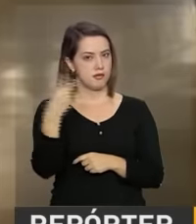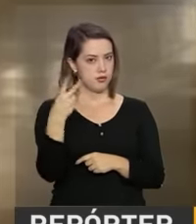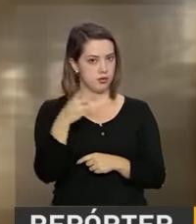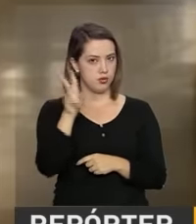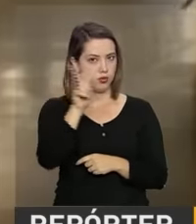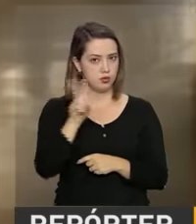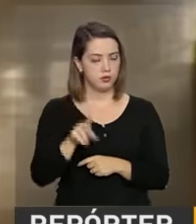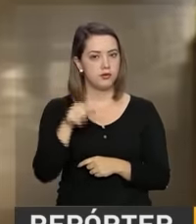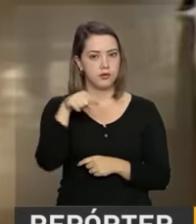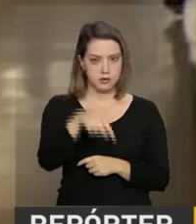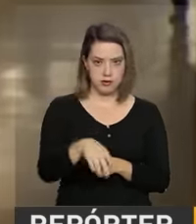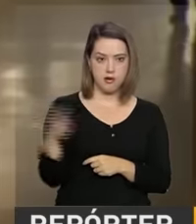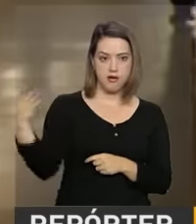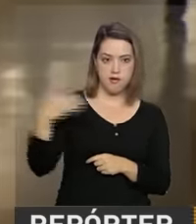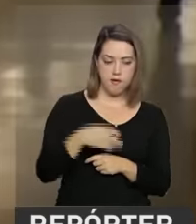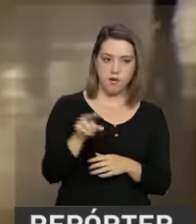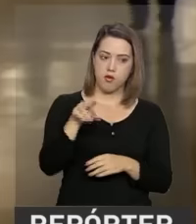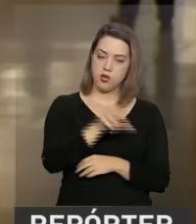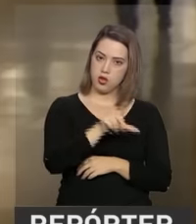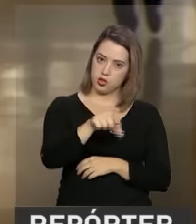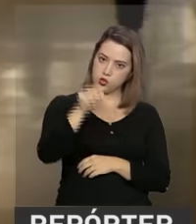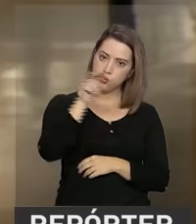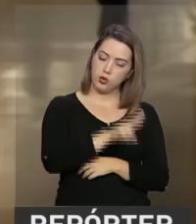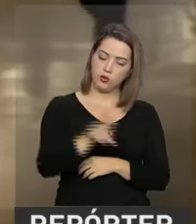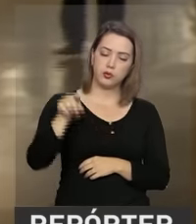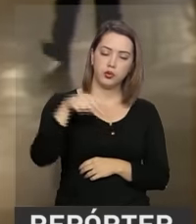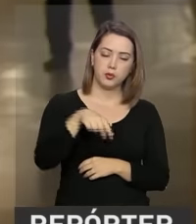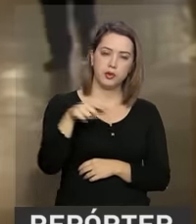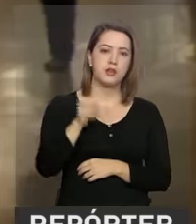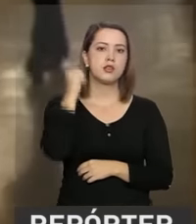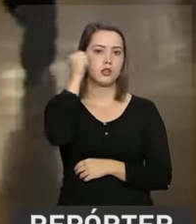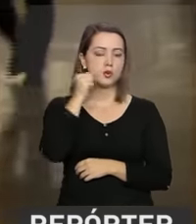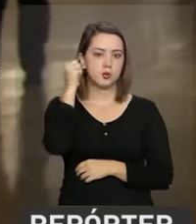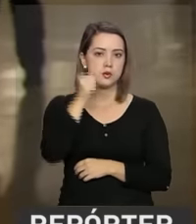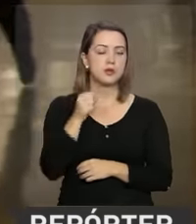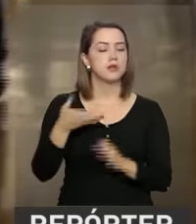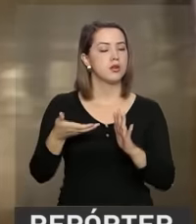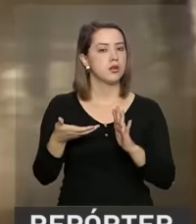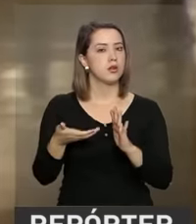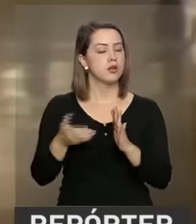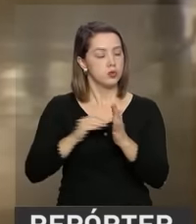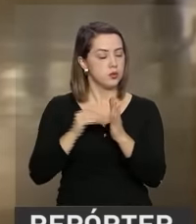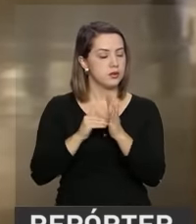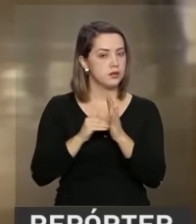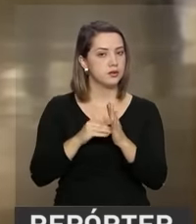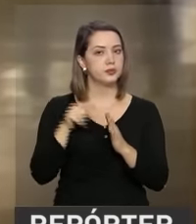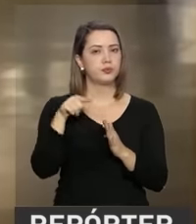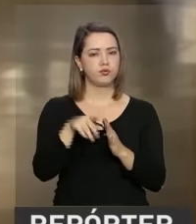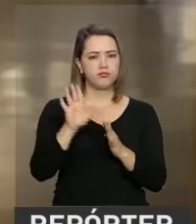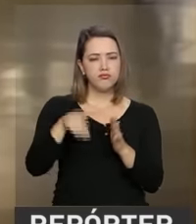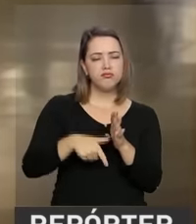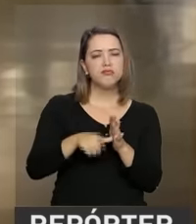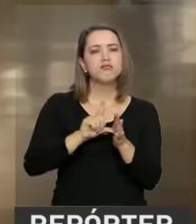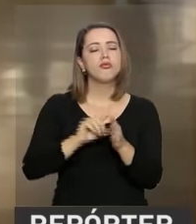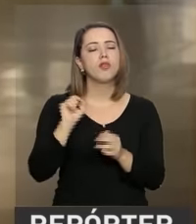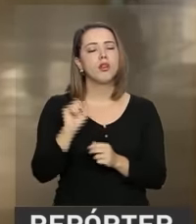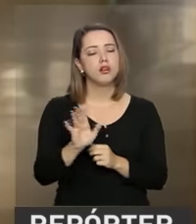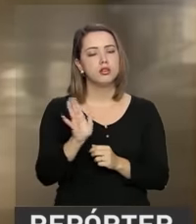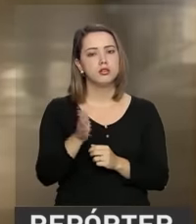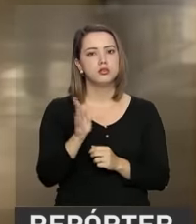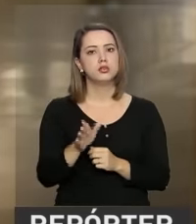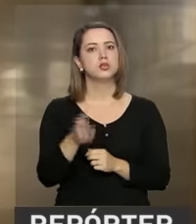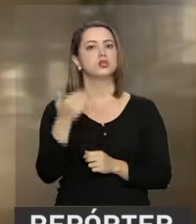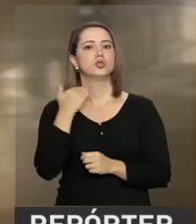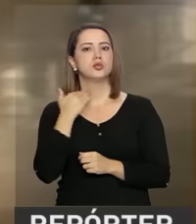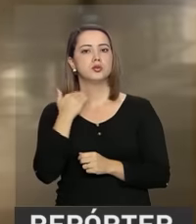os anos 2000 e 2003, o economista foi diretor de política econômica do Banco Central, uma das razões pelas quais se considera preparado